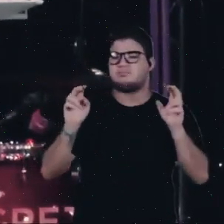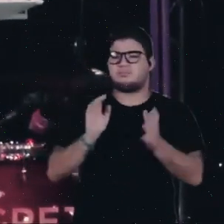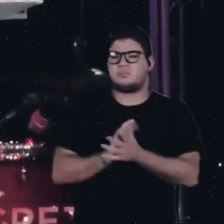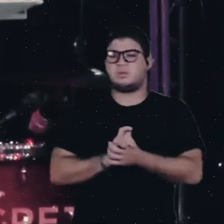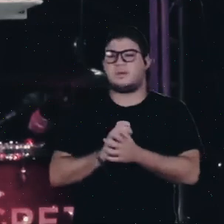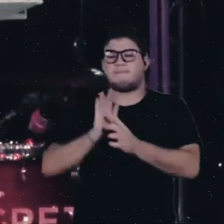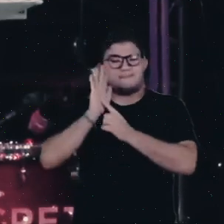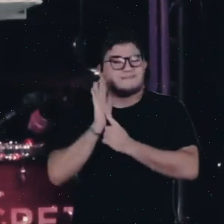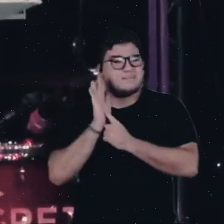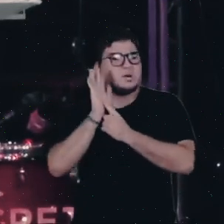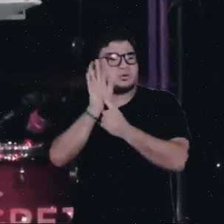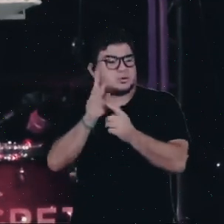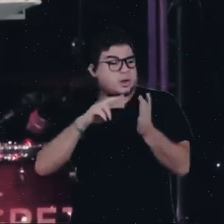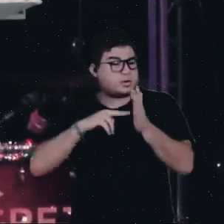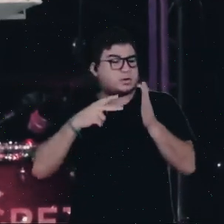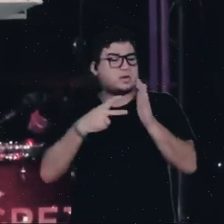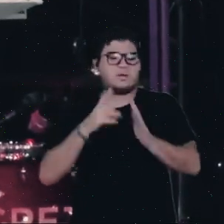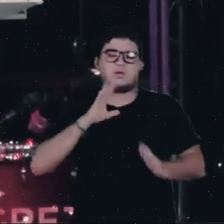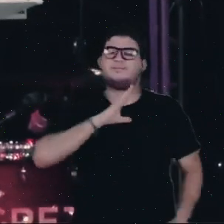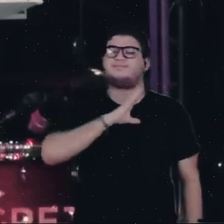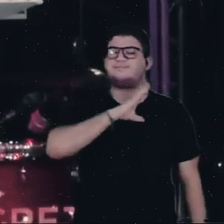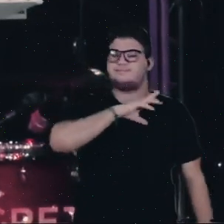definir o amor.